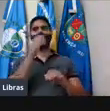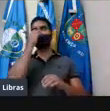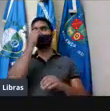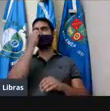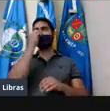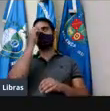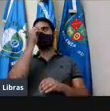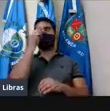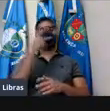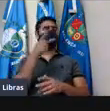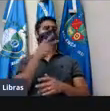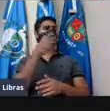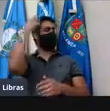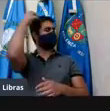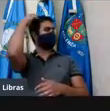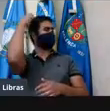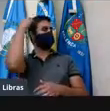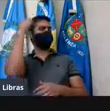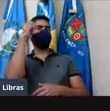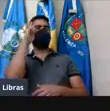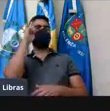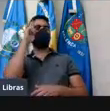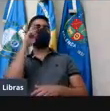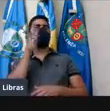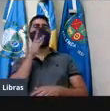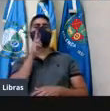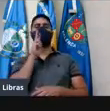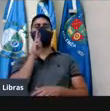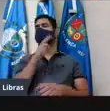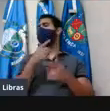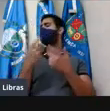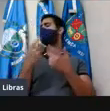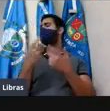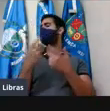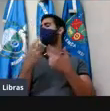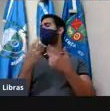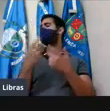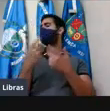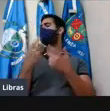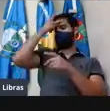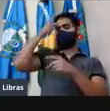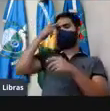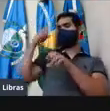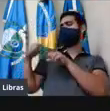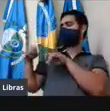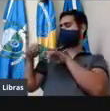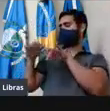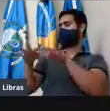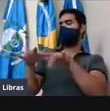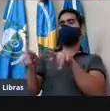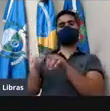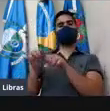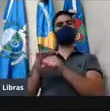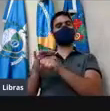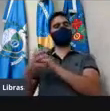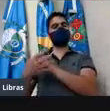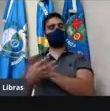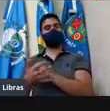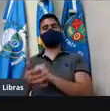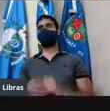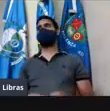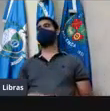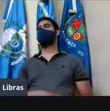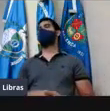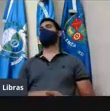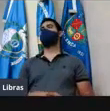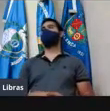criminalizar o dono do bar, não, porque o cara é tão vítima quanto as pessoas que estão sendo contaminadas. Eu quero falar